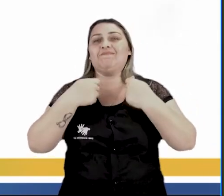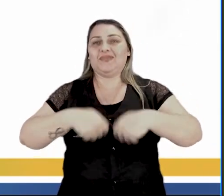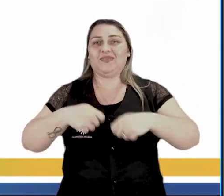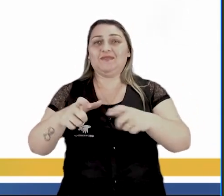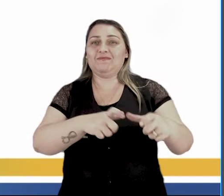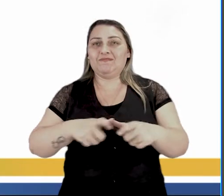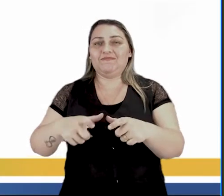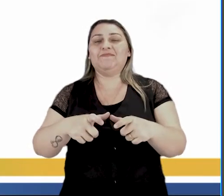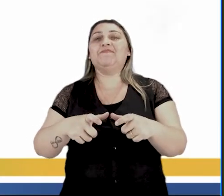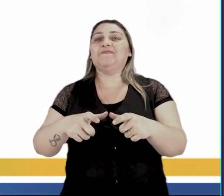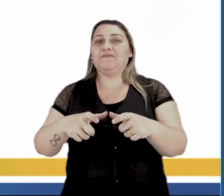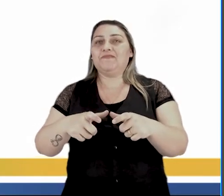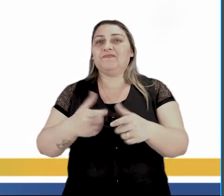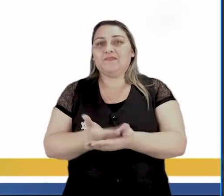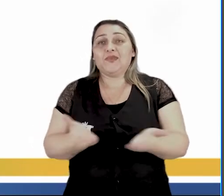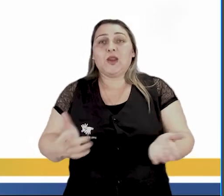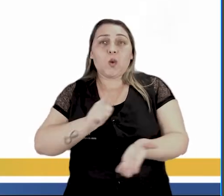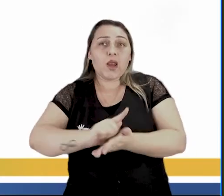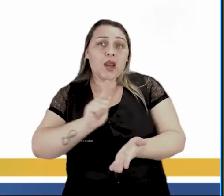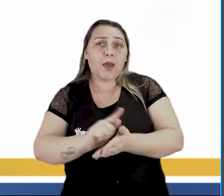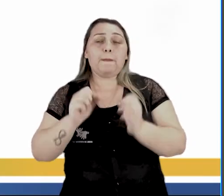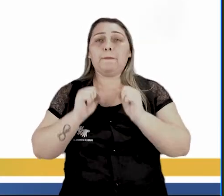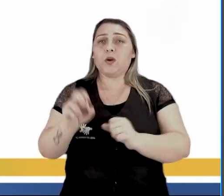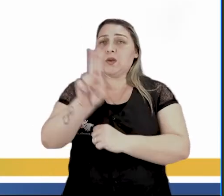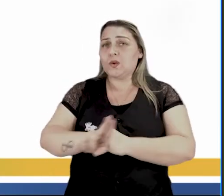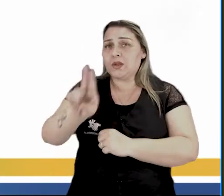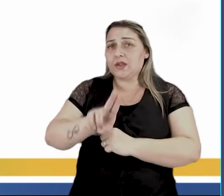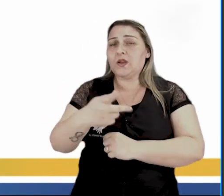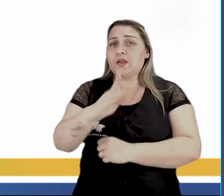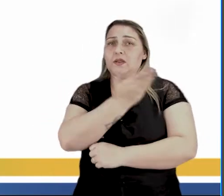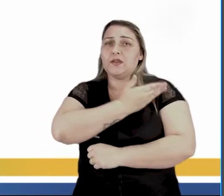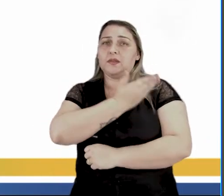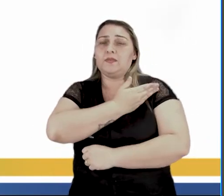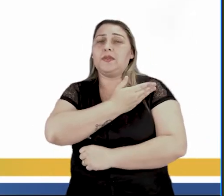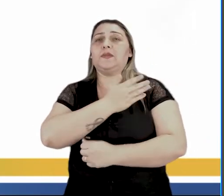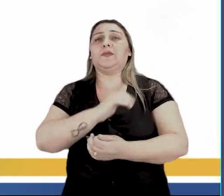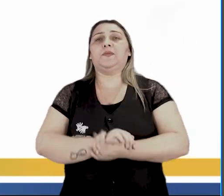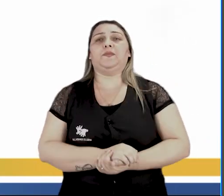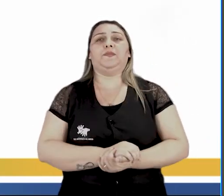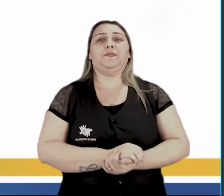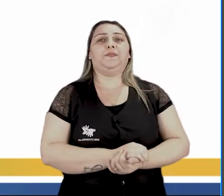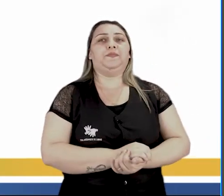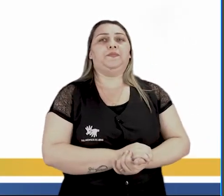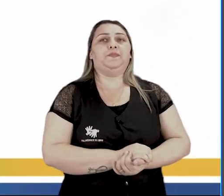lugar que tenha um chão limpo que você possa utilizar com seus amigos ou com a sua família.